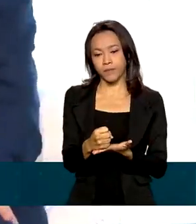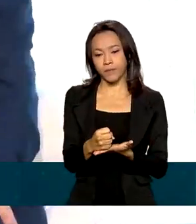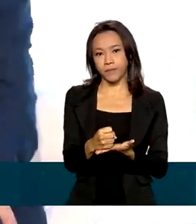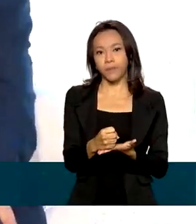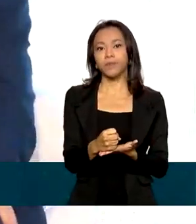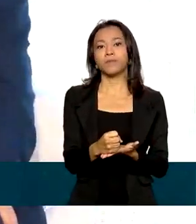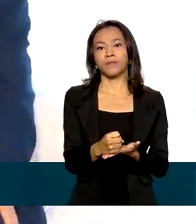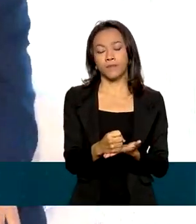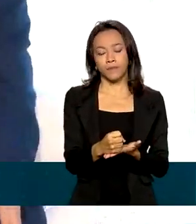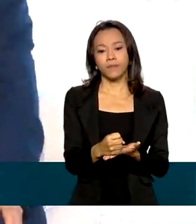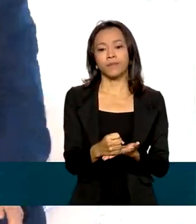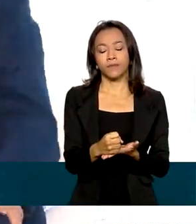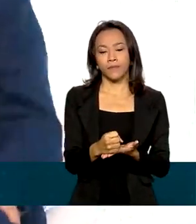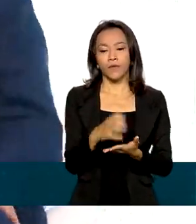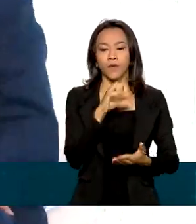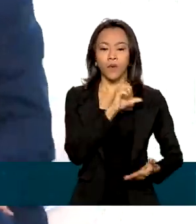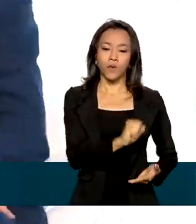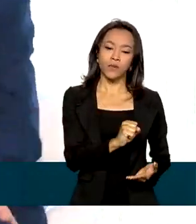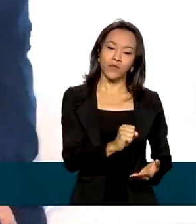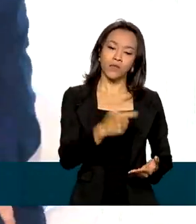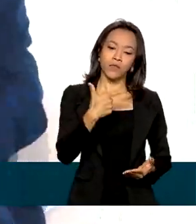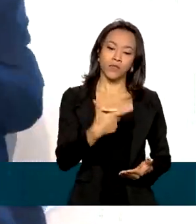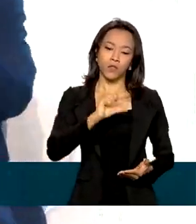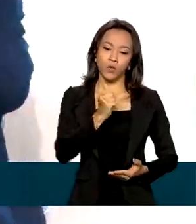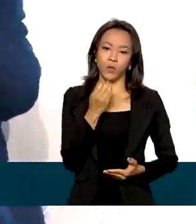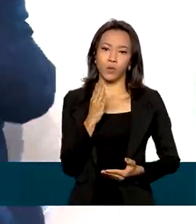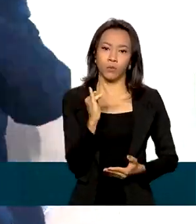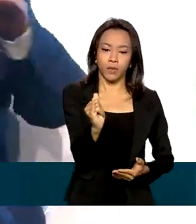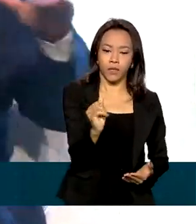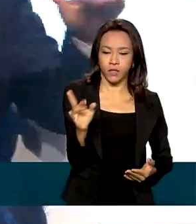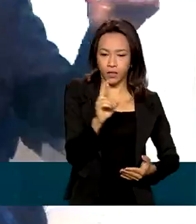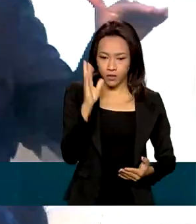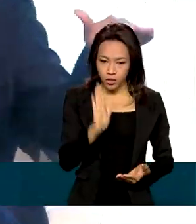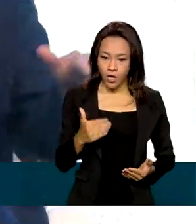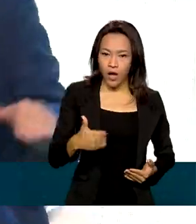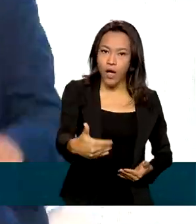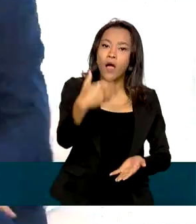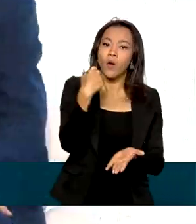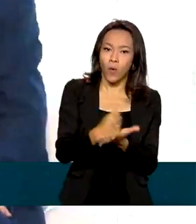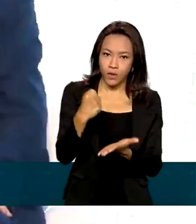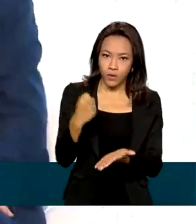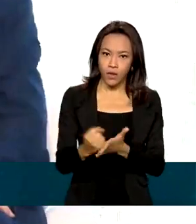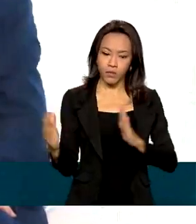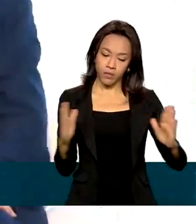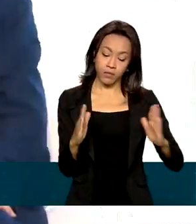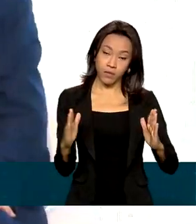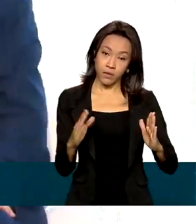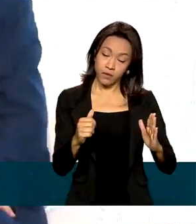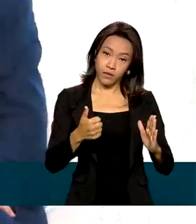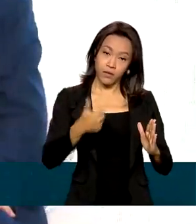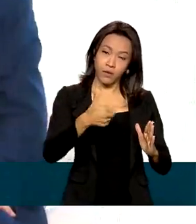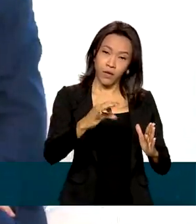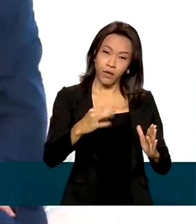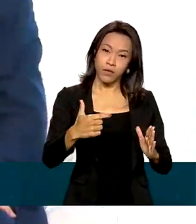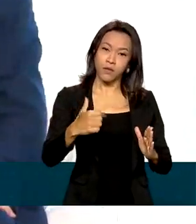de 828 bilhões de reais já contratados para os próximos 10, 12 anos.